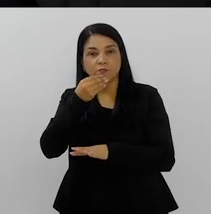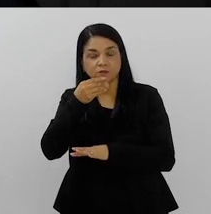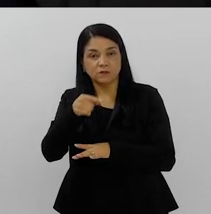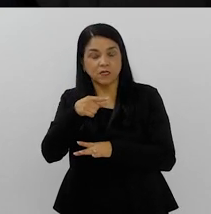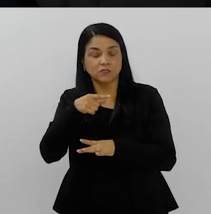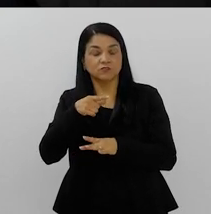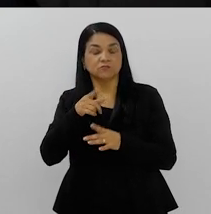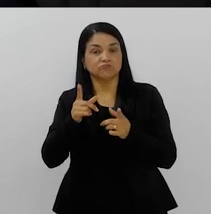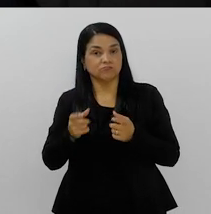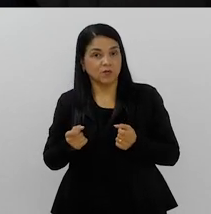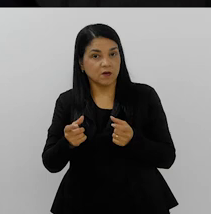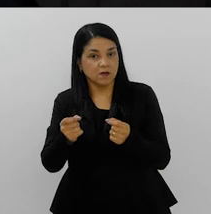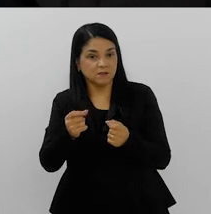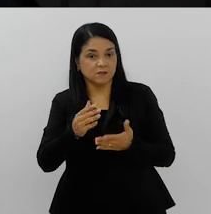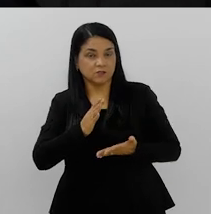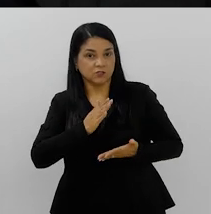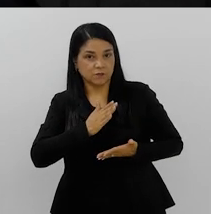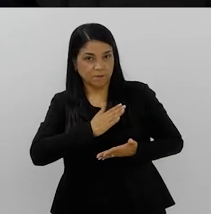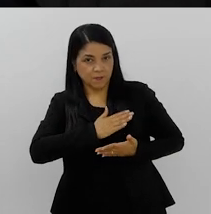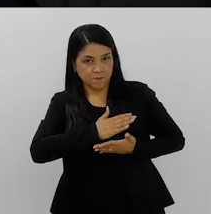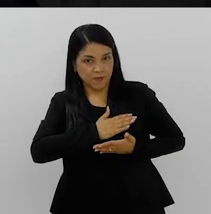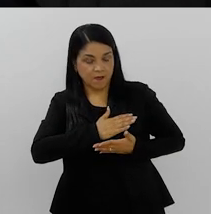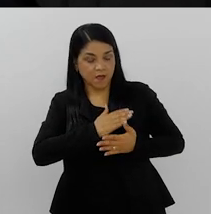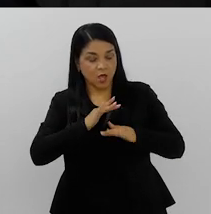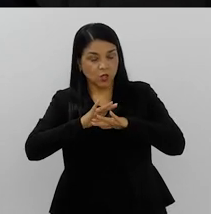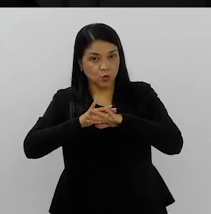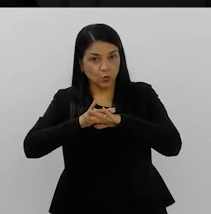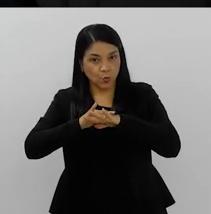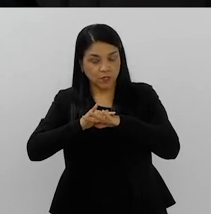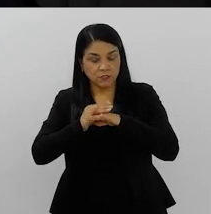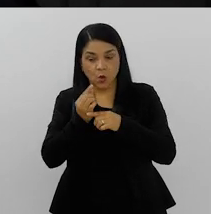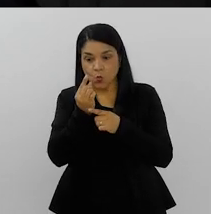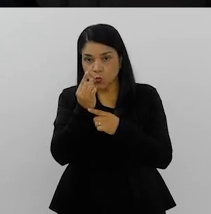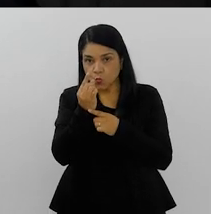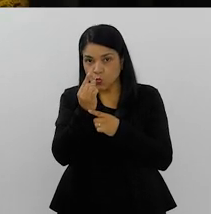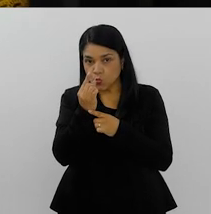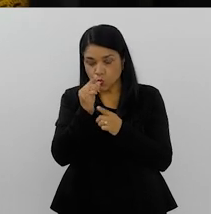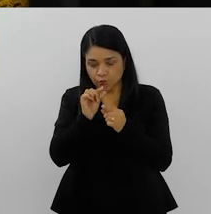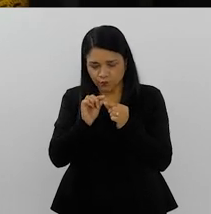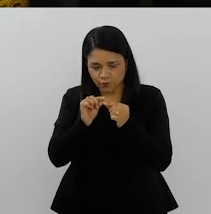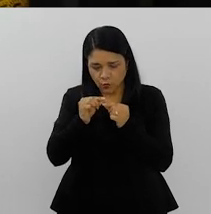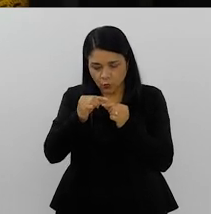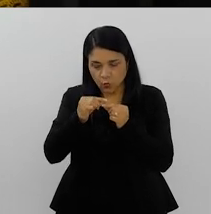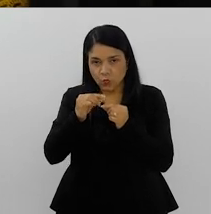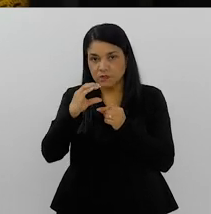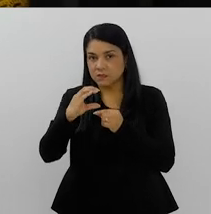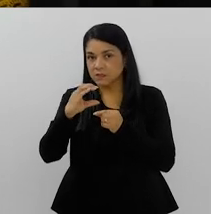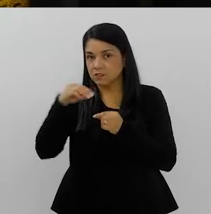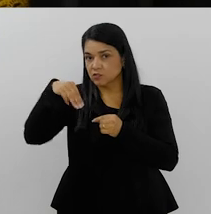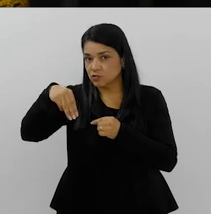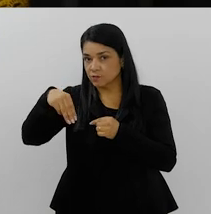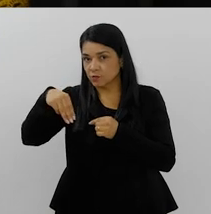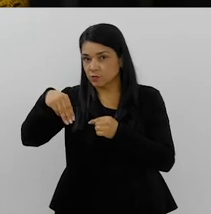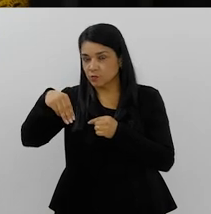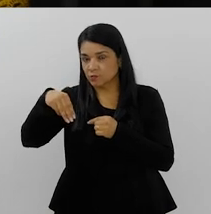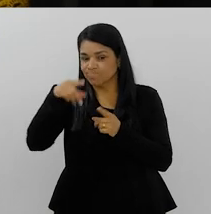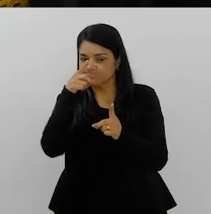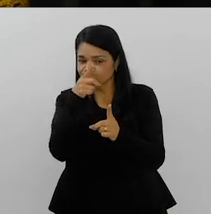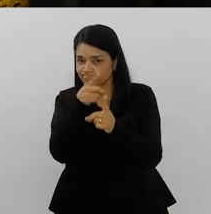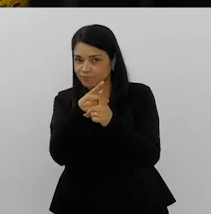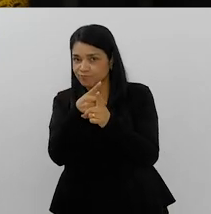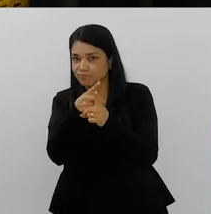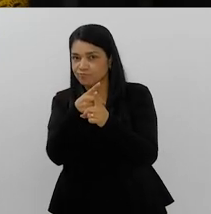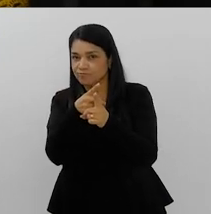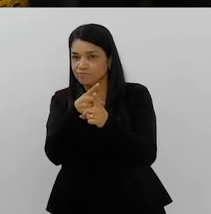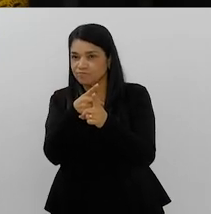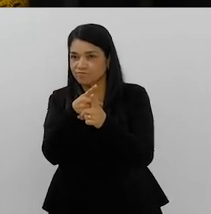a gente tá falando de câncer de mama é você pegar a doença até 1 cm é você tentar diagnosticar ela até